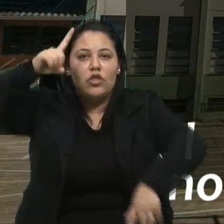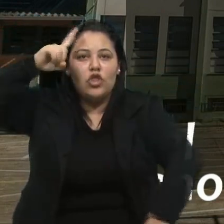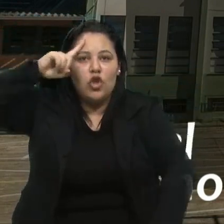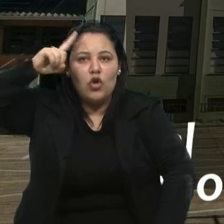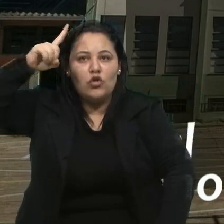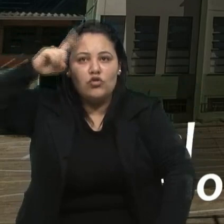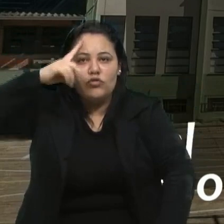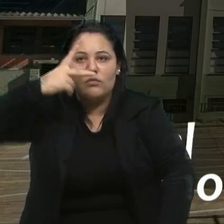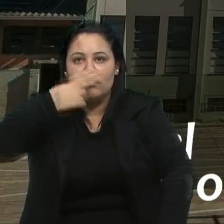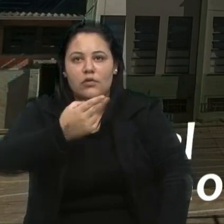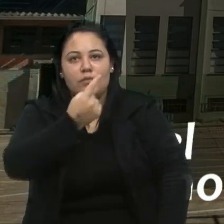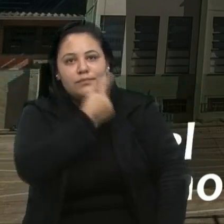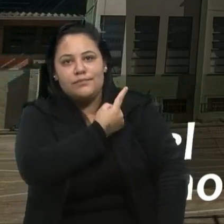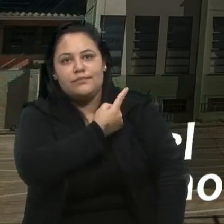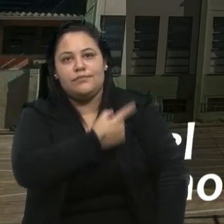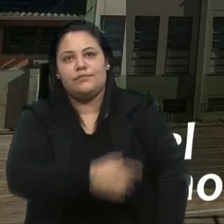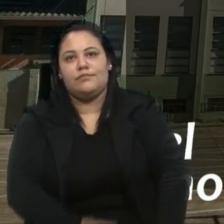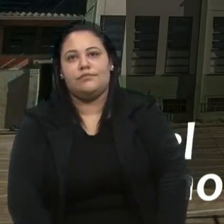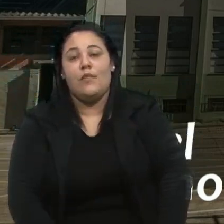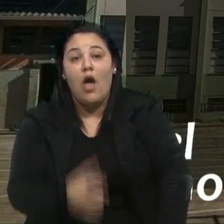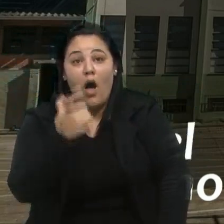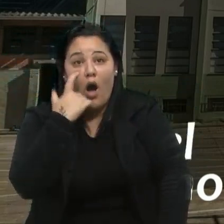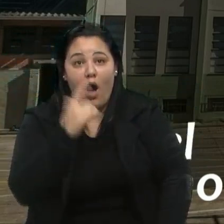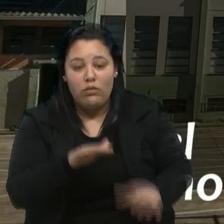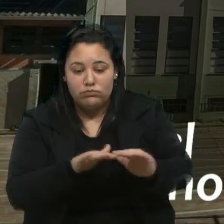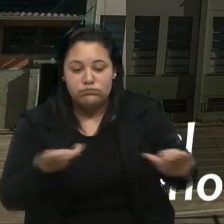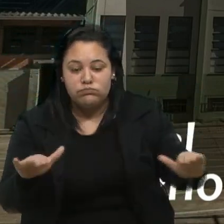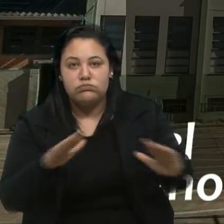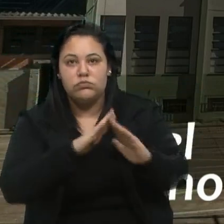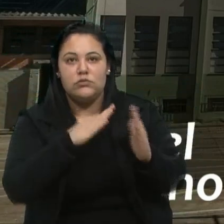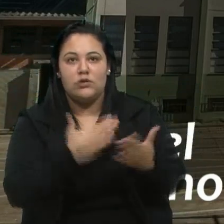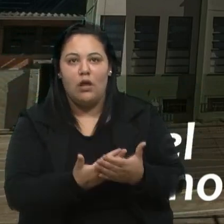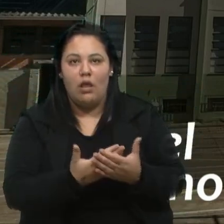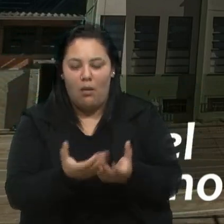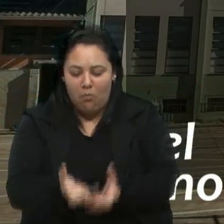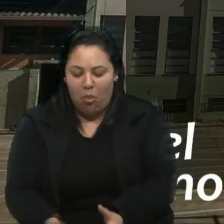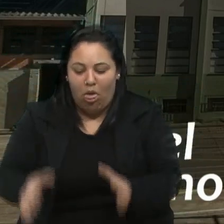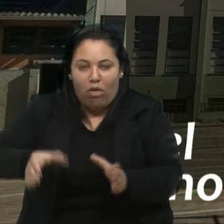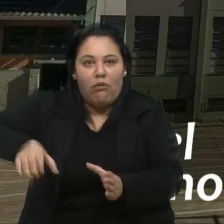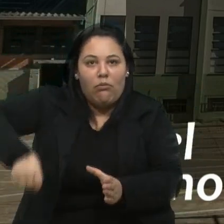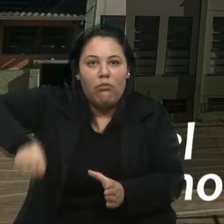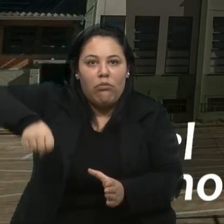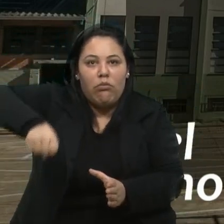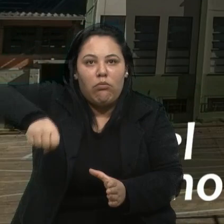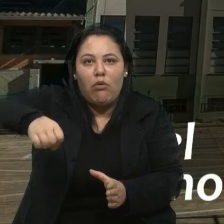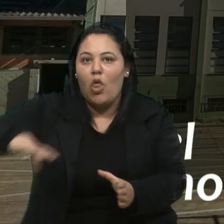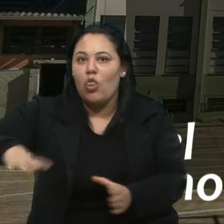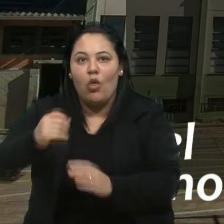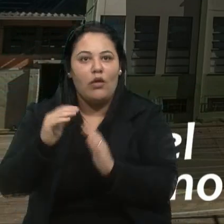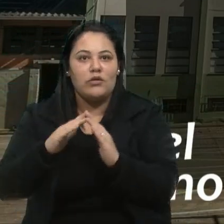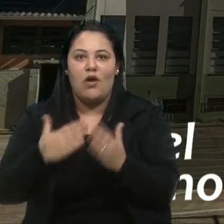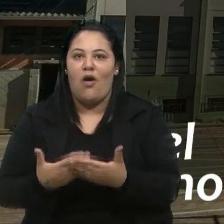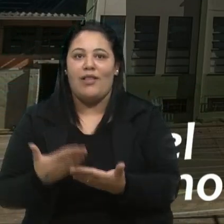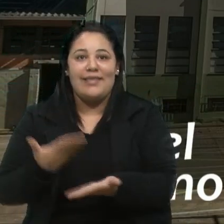assim. Olha aí o chão da escola, é balde para tudo quanto é lado, dentro da sala de aula.